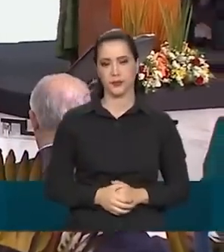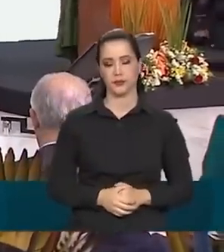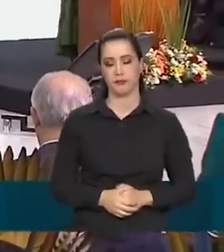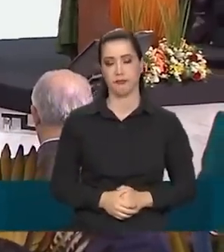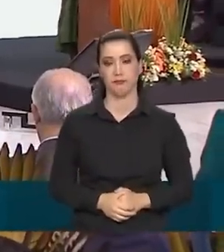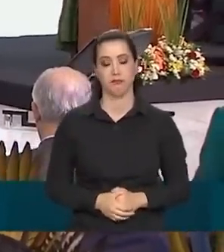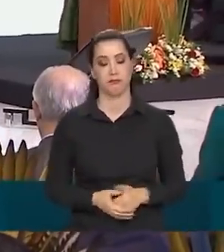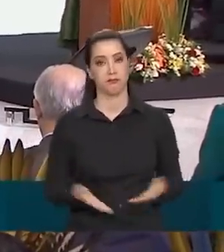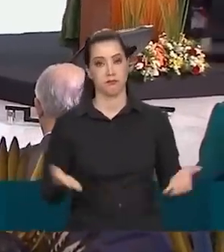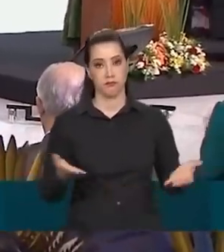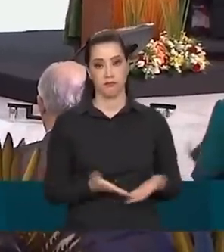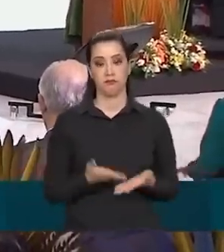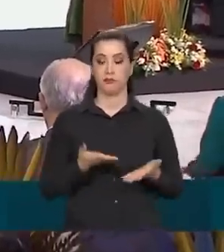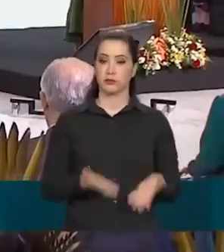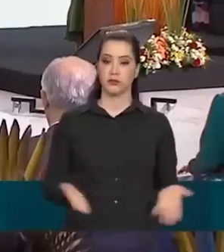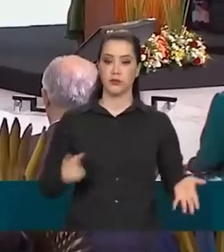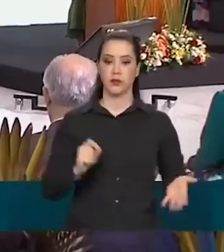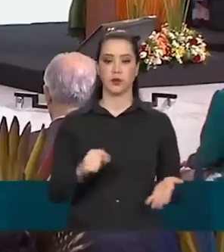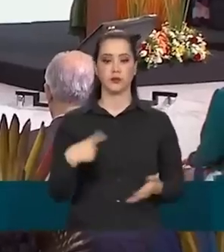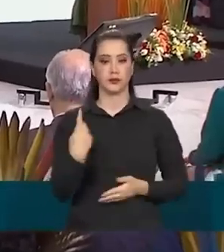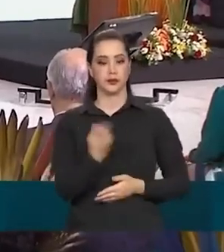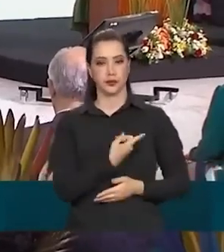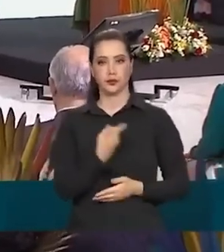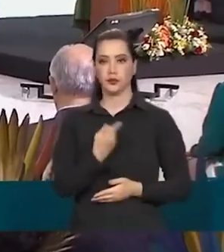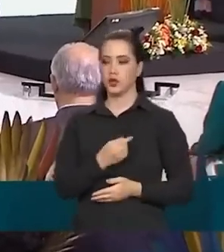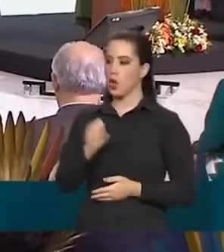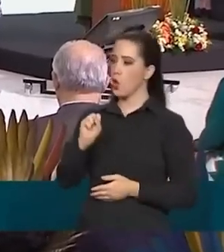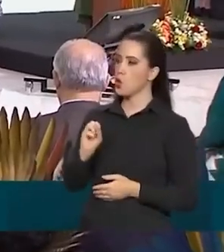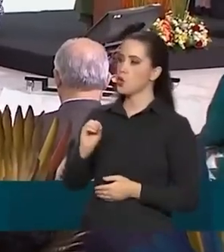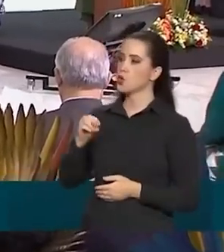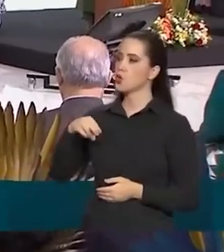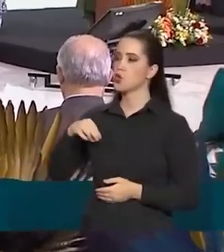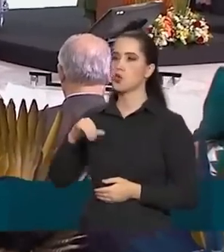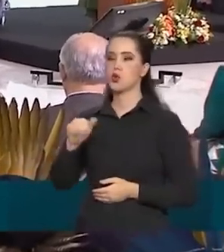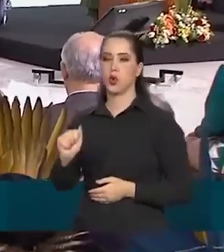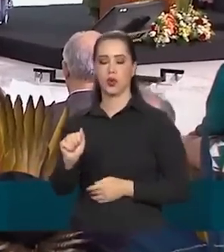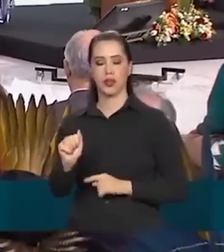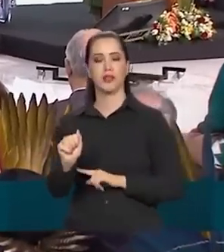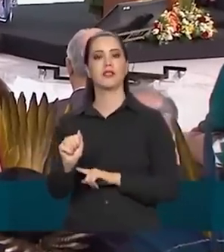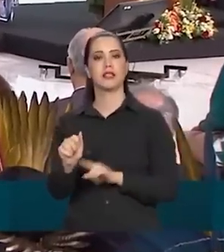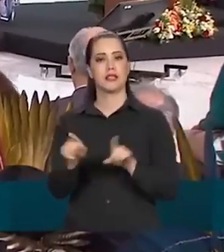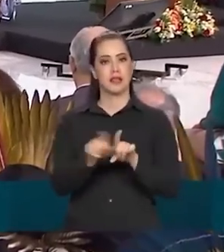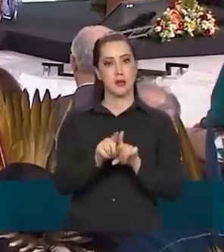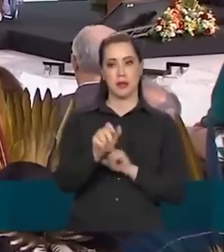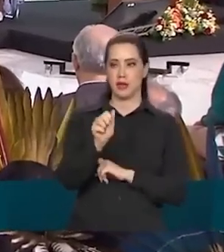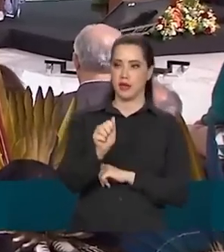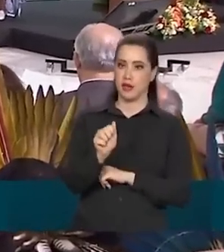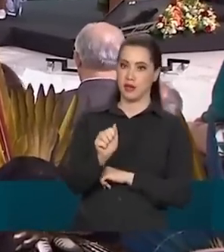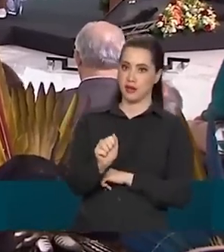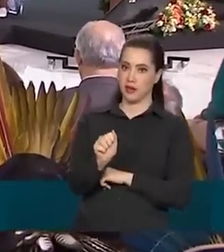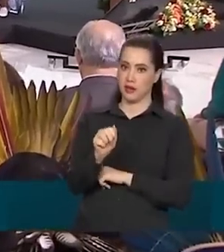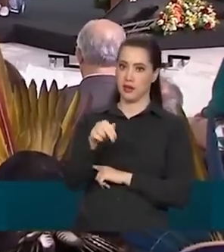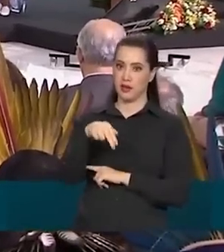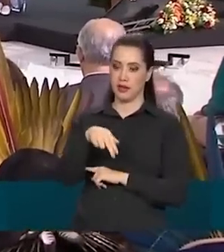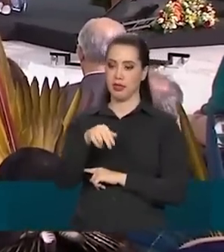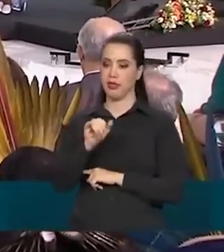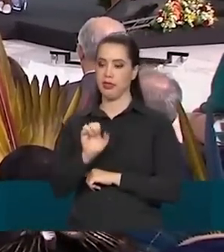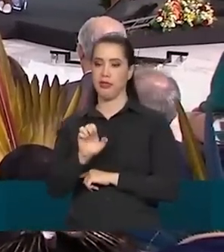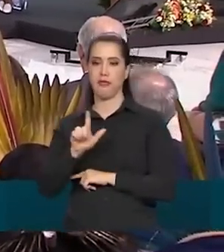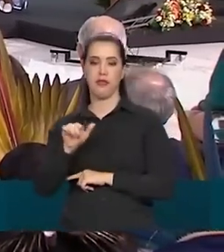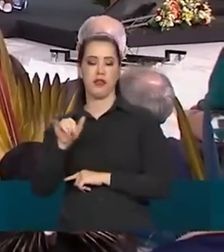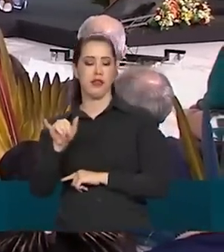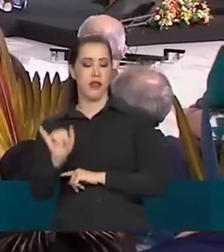E aqui, Sônia Guajajara e Aniele Franco convoca todas